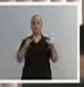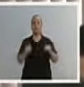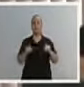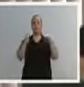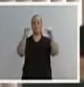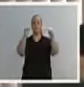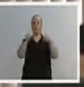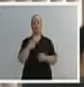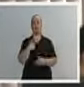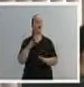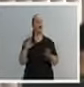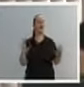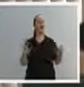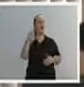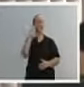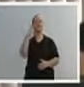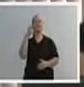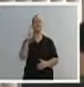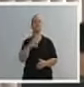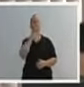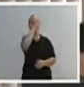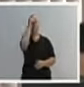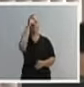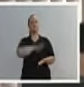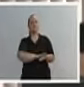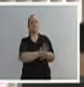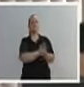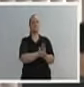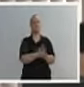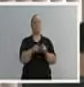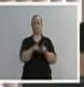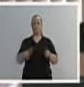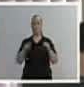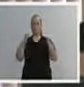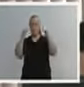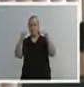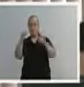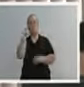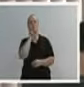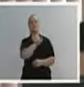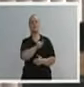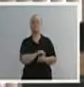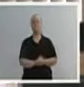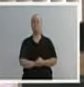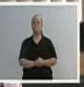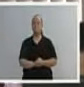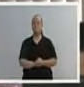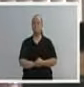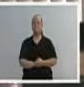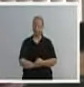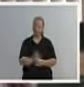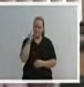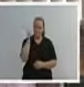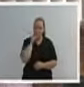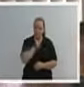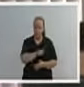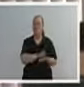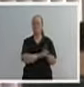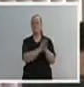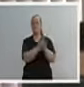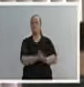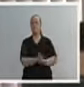política do prefeito que está lá, ele vai destruir, o cara vai ser absolvido e ninguém